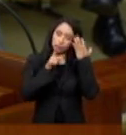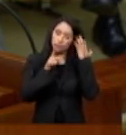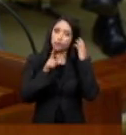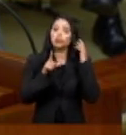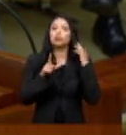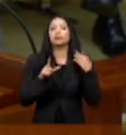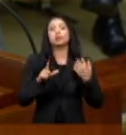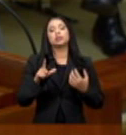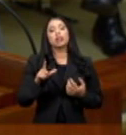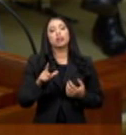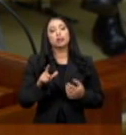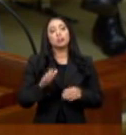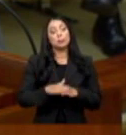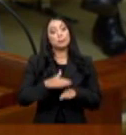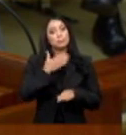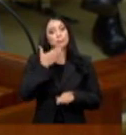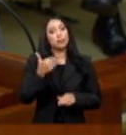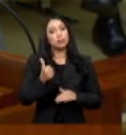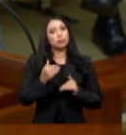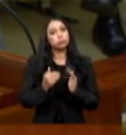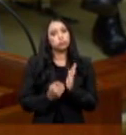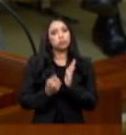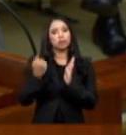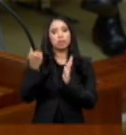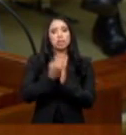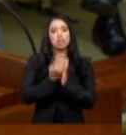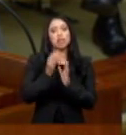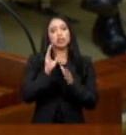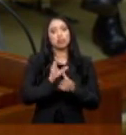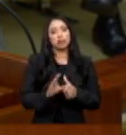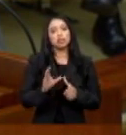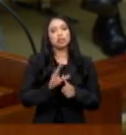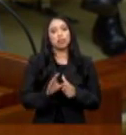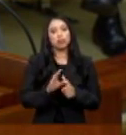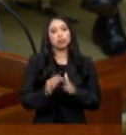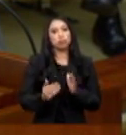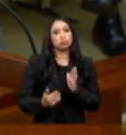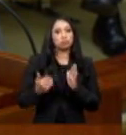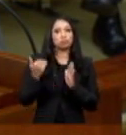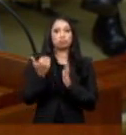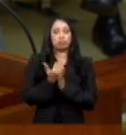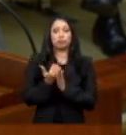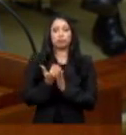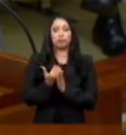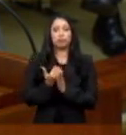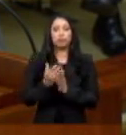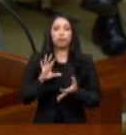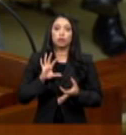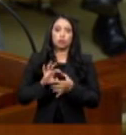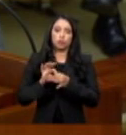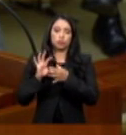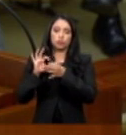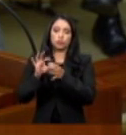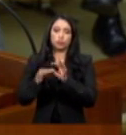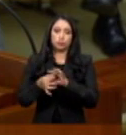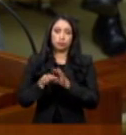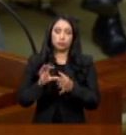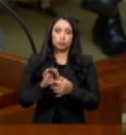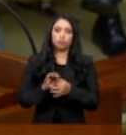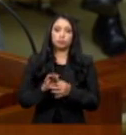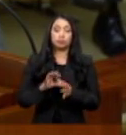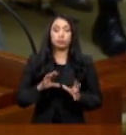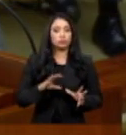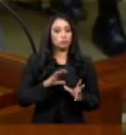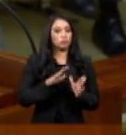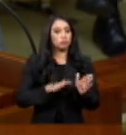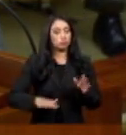superar adequadamente as crises, posicionando-se com vantagem no contexto de globalização. Ele,